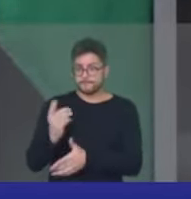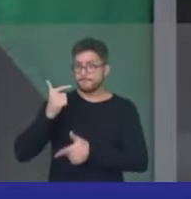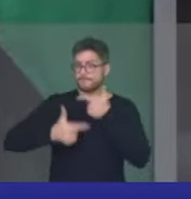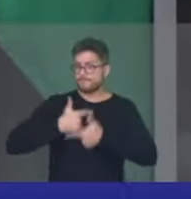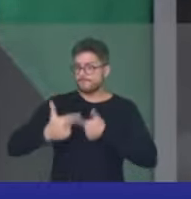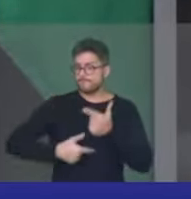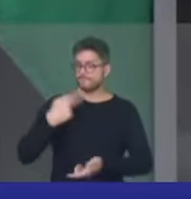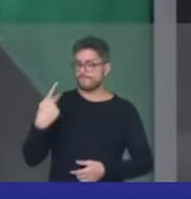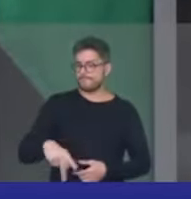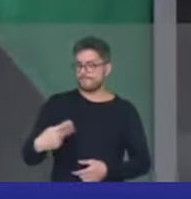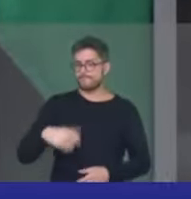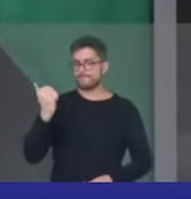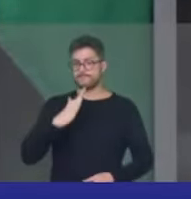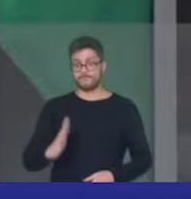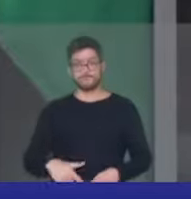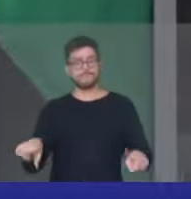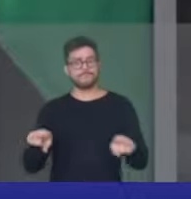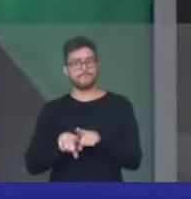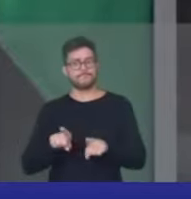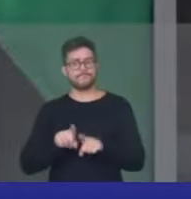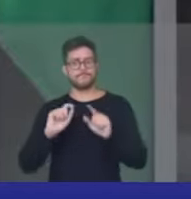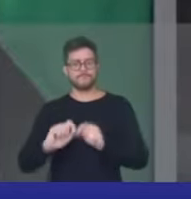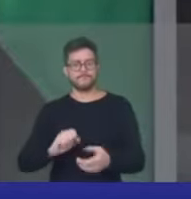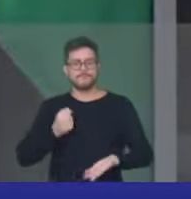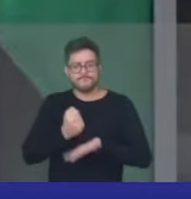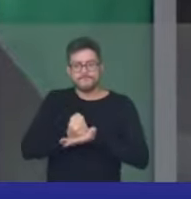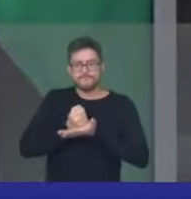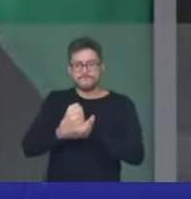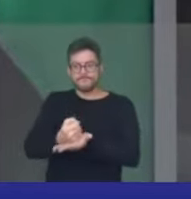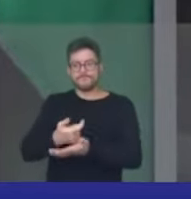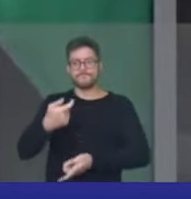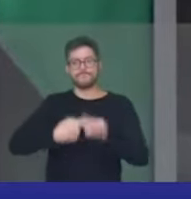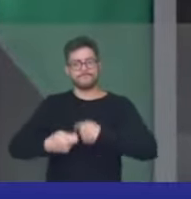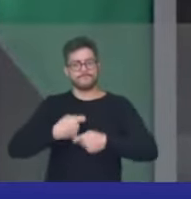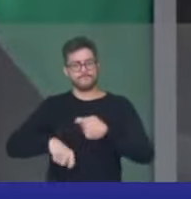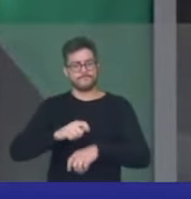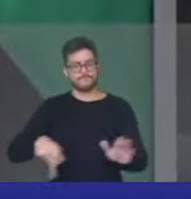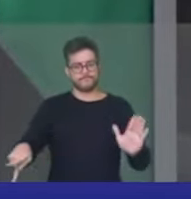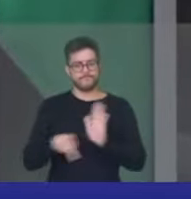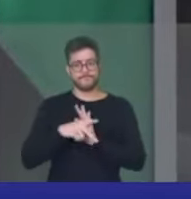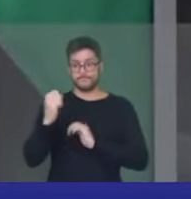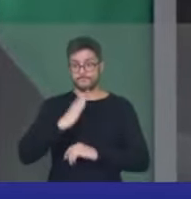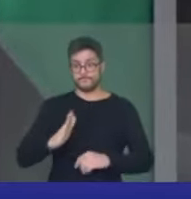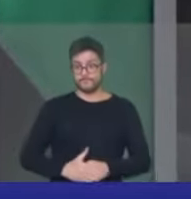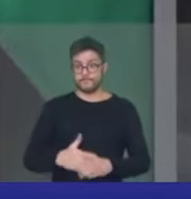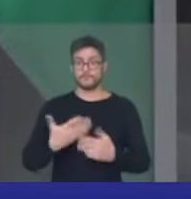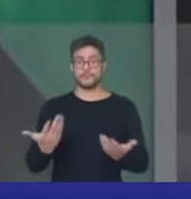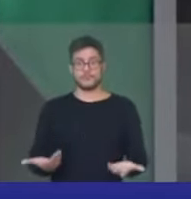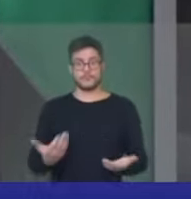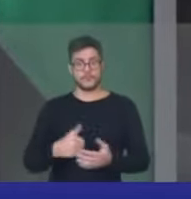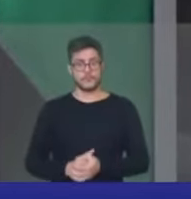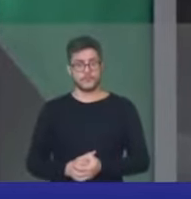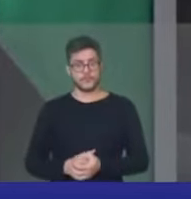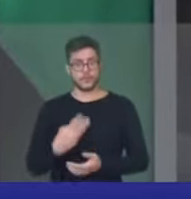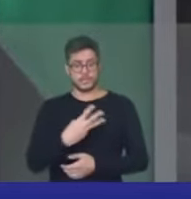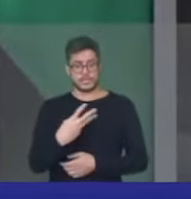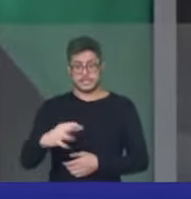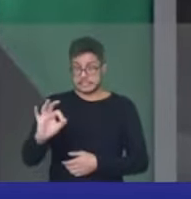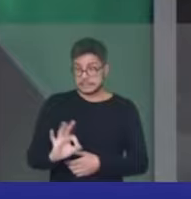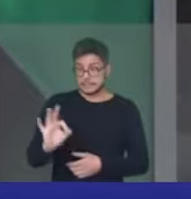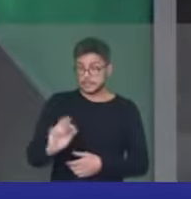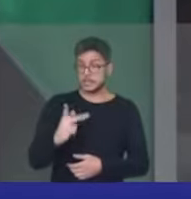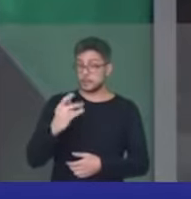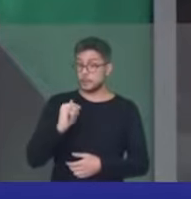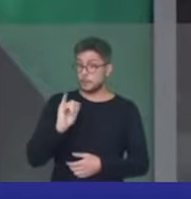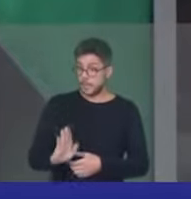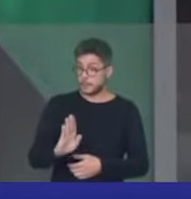Ministro é aquele que sustenta a economia desse país com 1/3 do seu PIB fascista Ministro é o